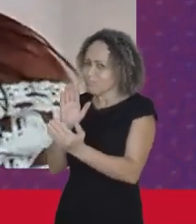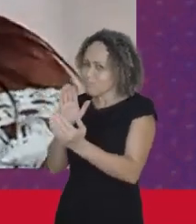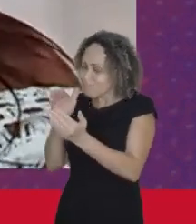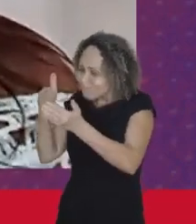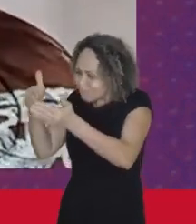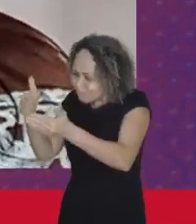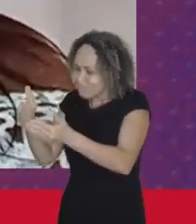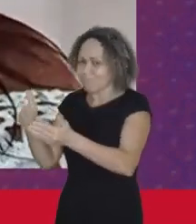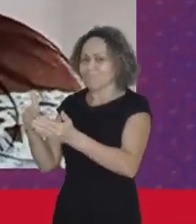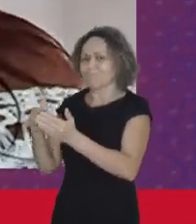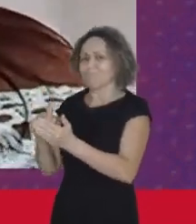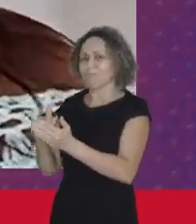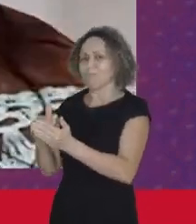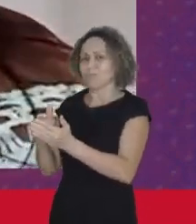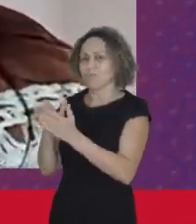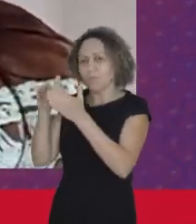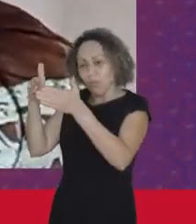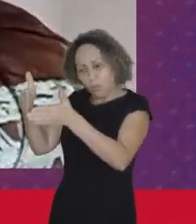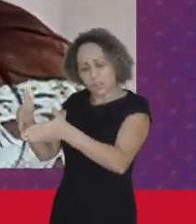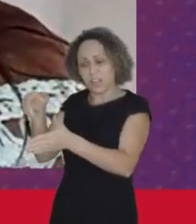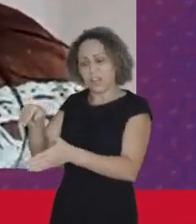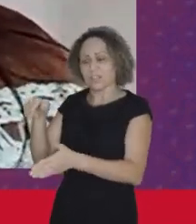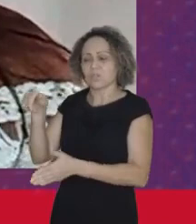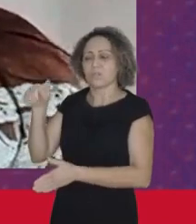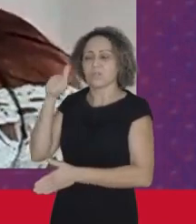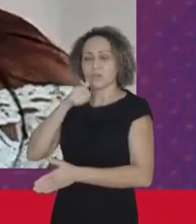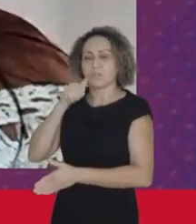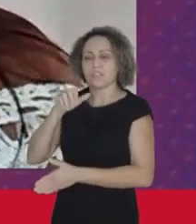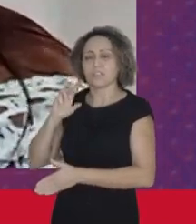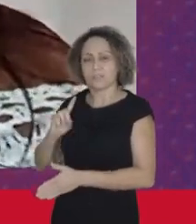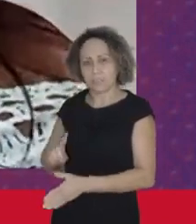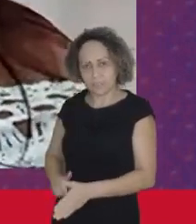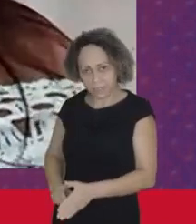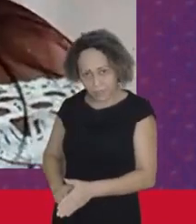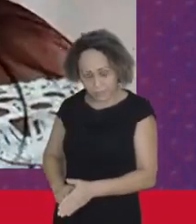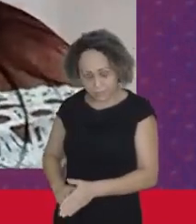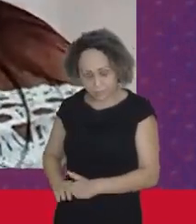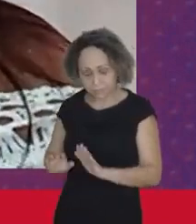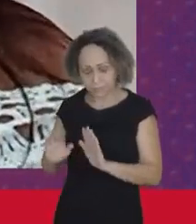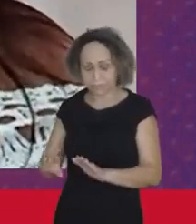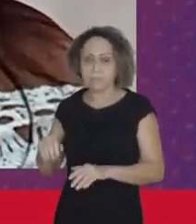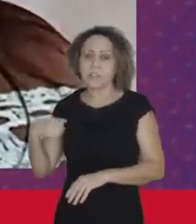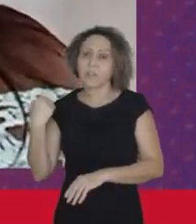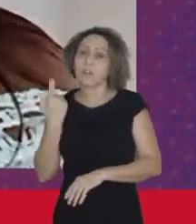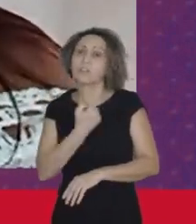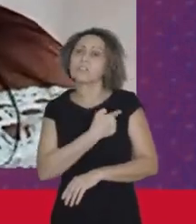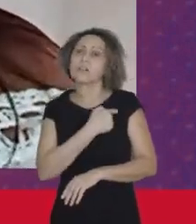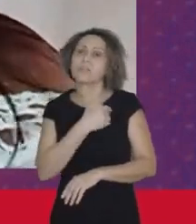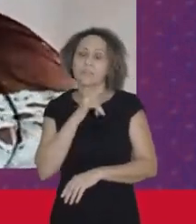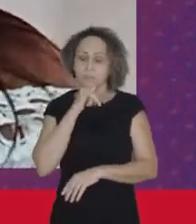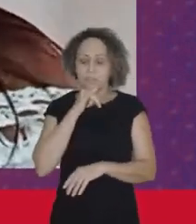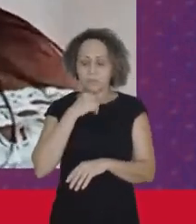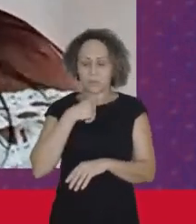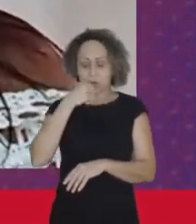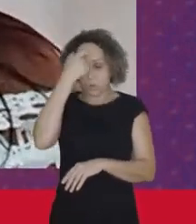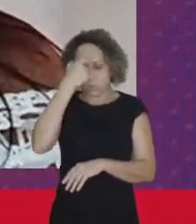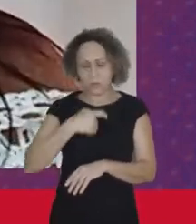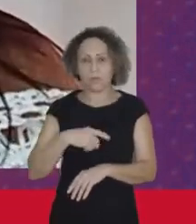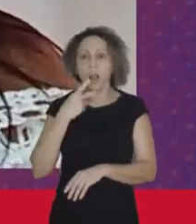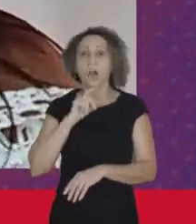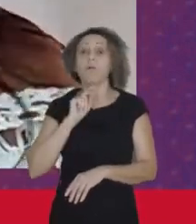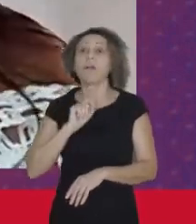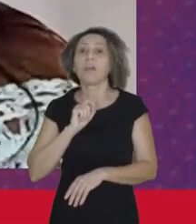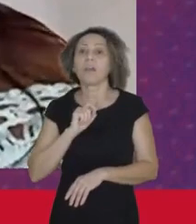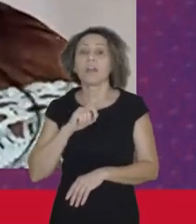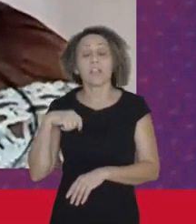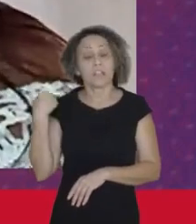né, que eu estou dando. E aí a gente tem a ausência disso. Nós estamos próximas? Eu posso dizer que sim, porque a gente